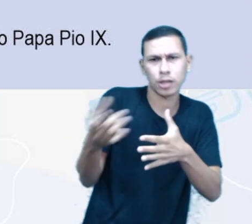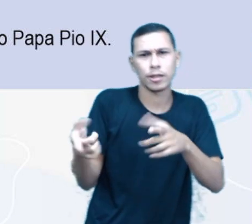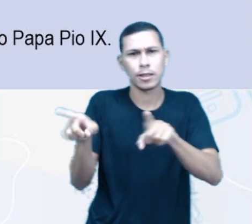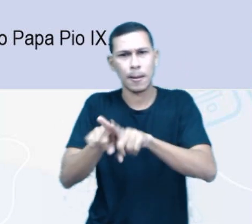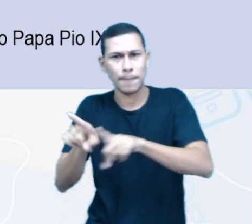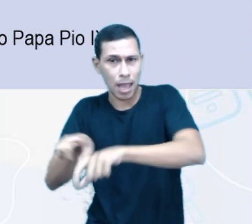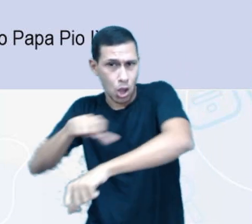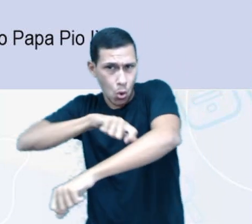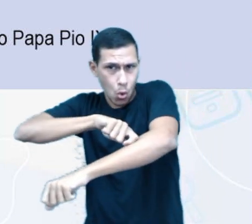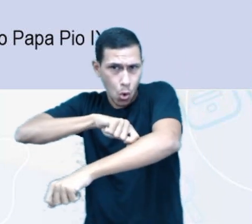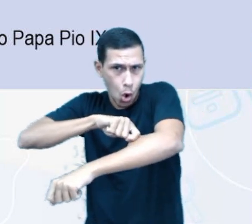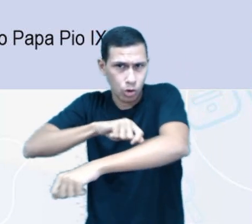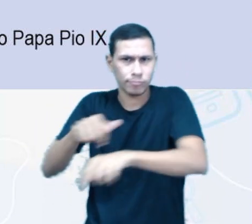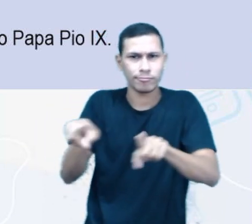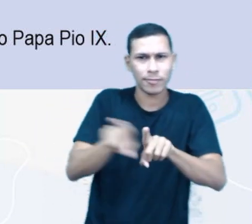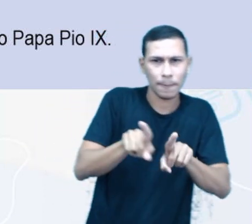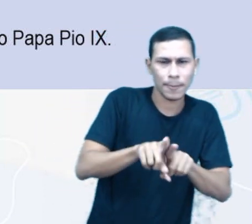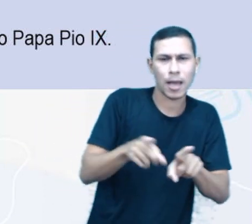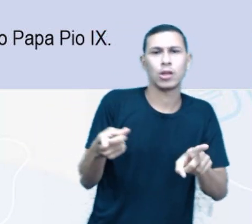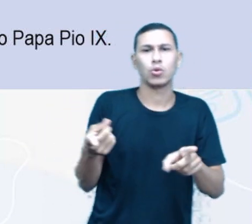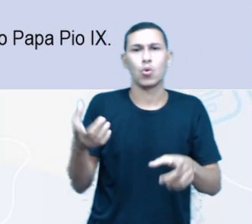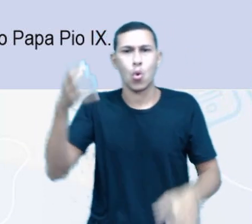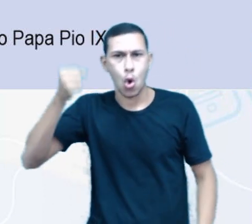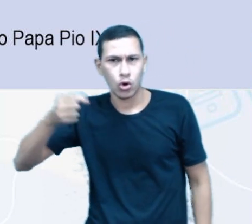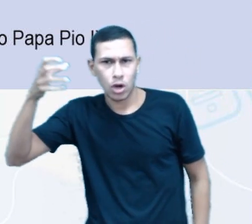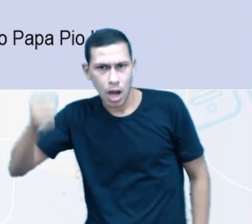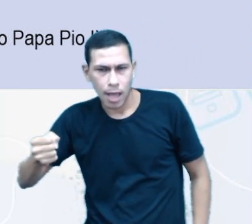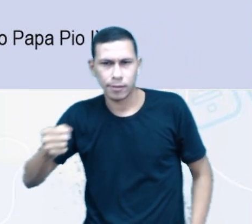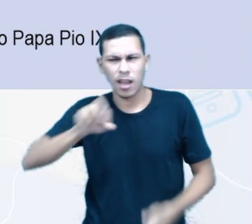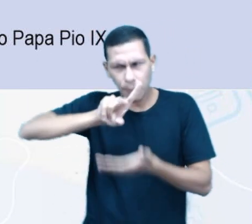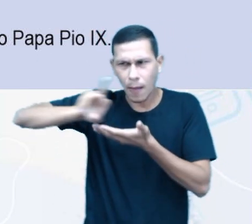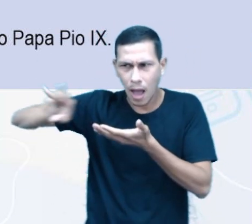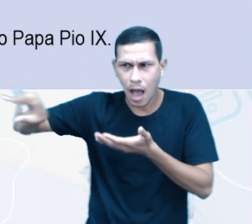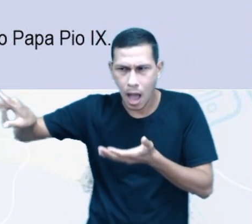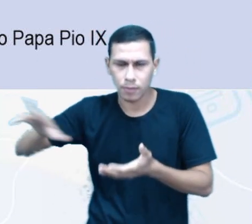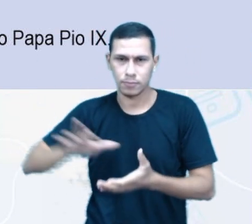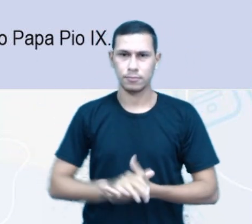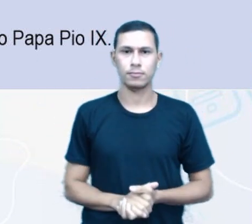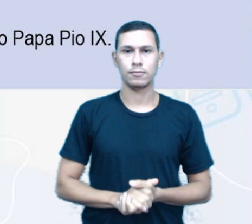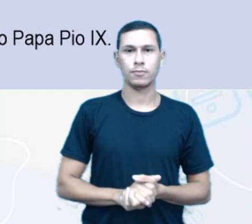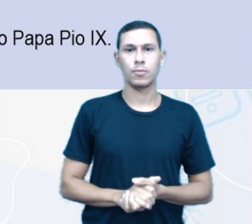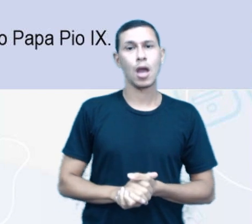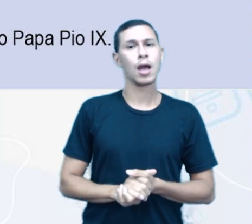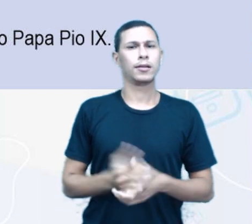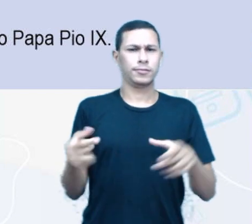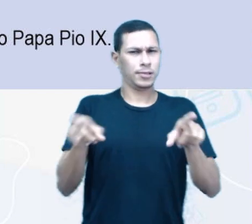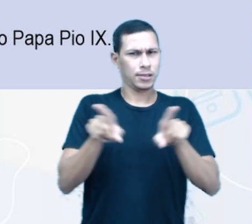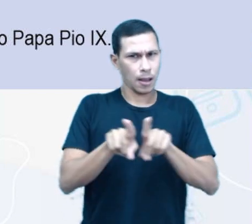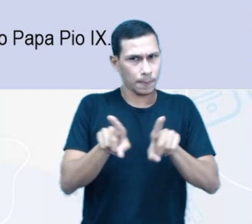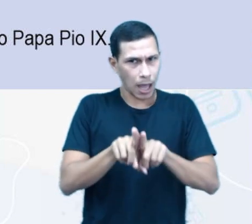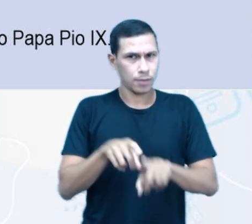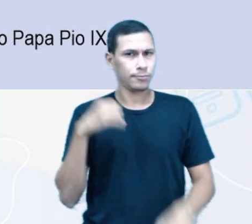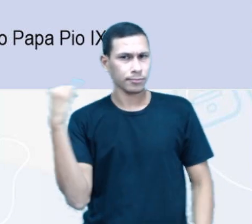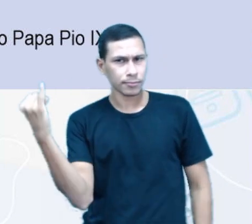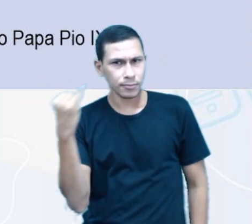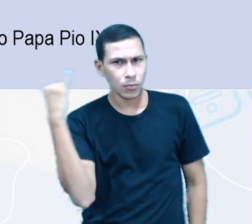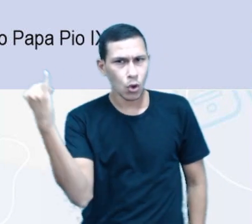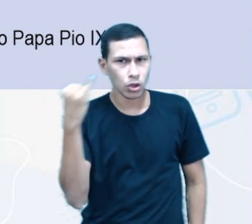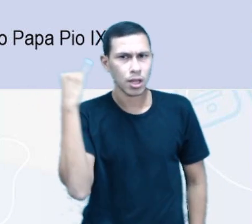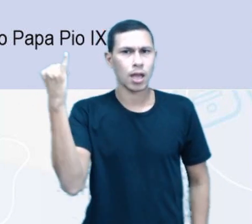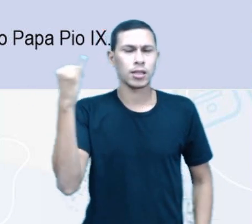couro, do leite e seus derivados. No último e terceiro ponto, para destacar aqui o quadrinho do apogeu, a gente vai falar sobre